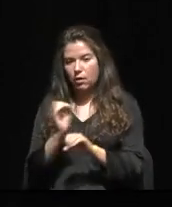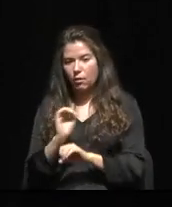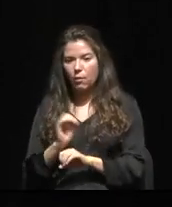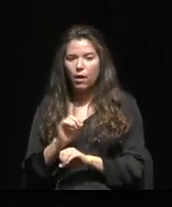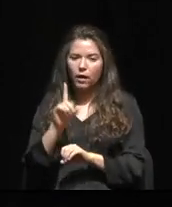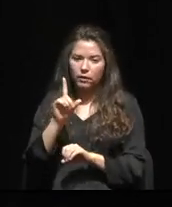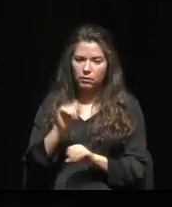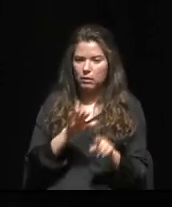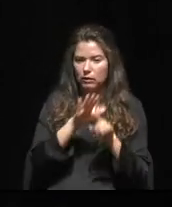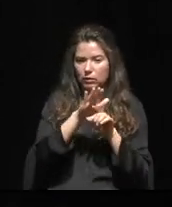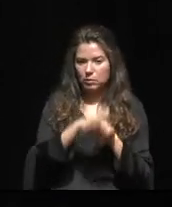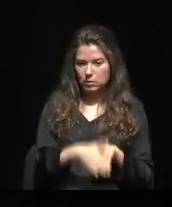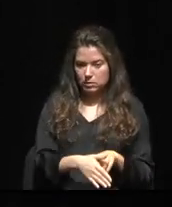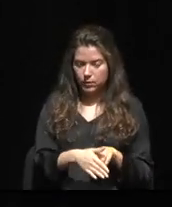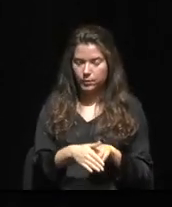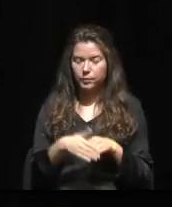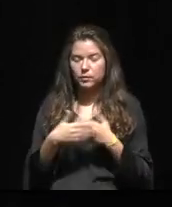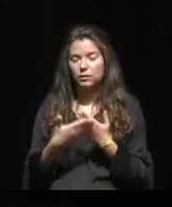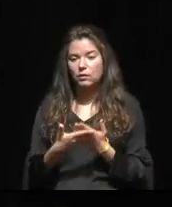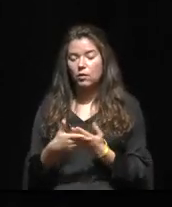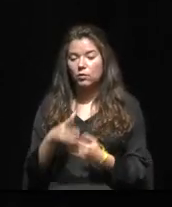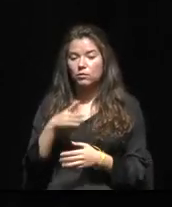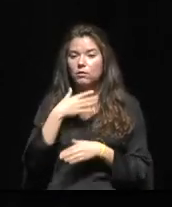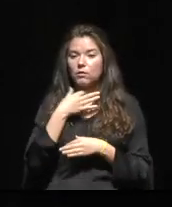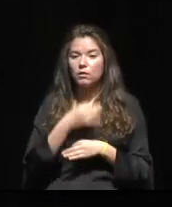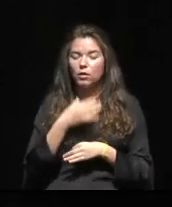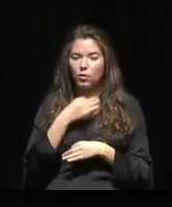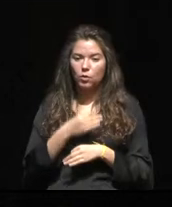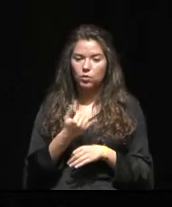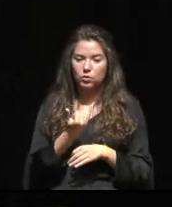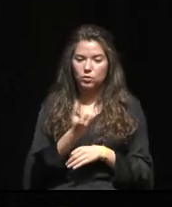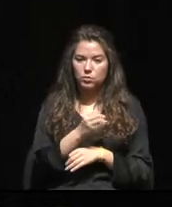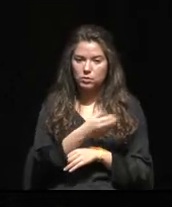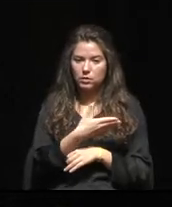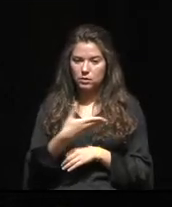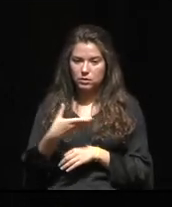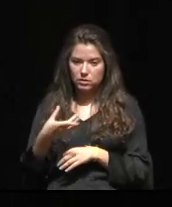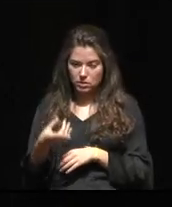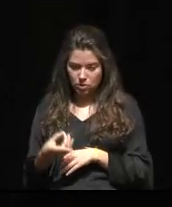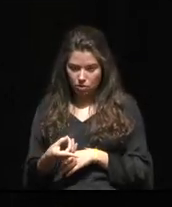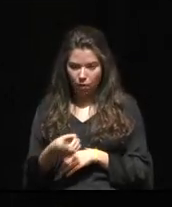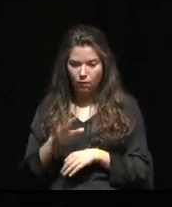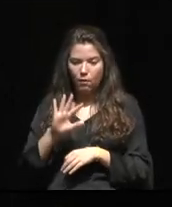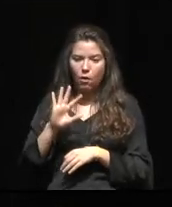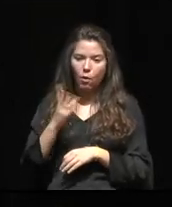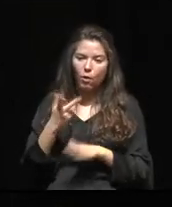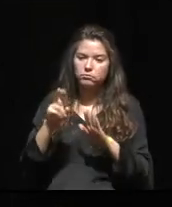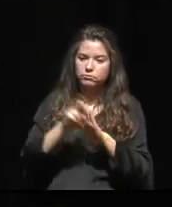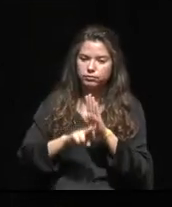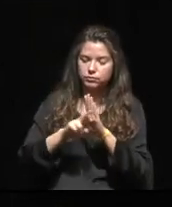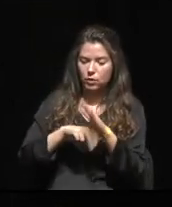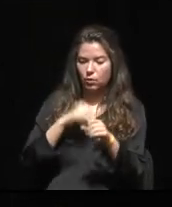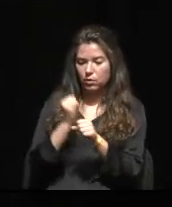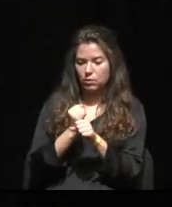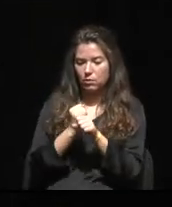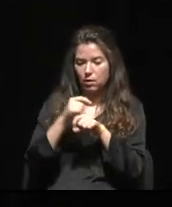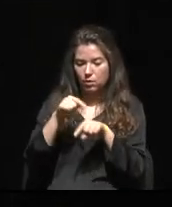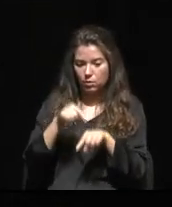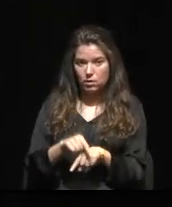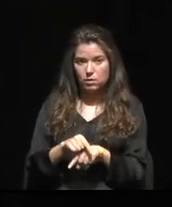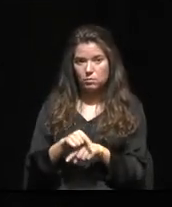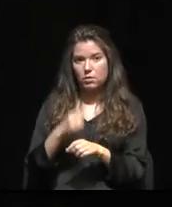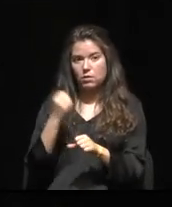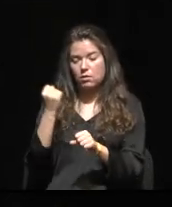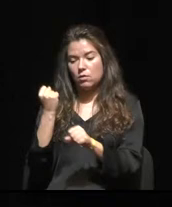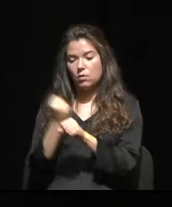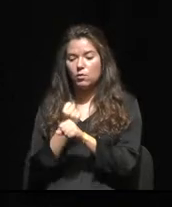de discriminação desde agosto de 2019 a quando da regulamentação desta carreira que para o